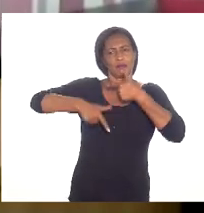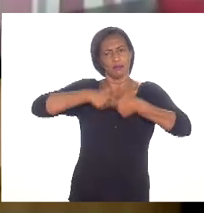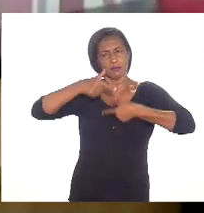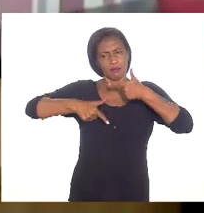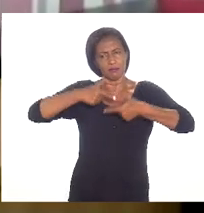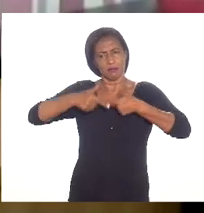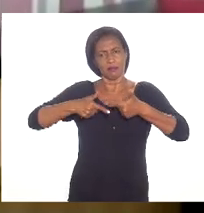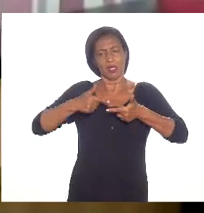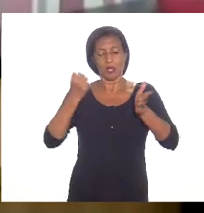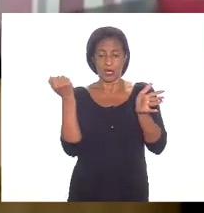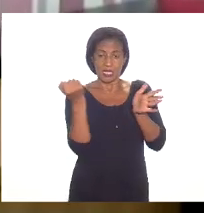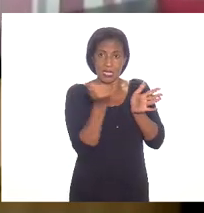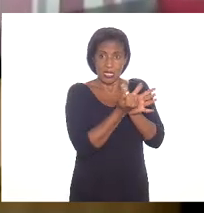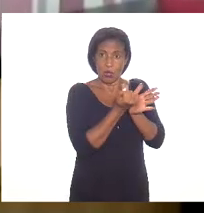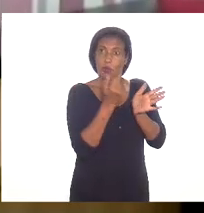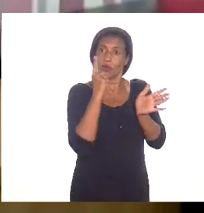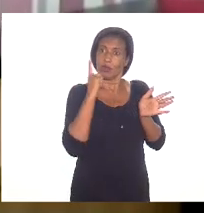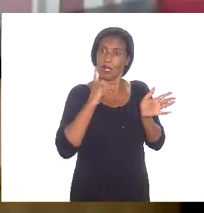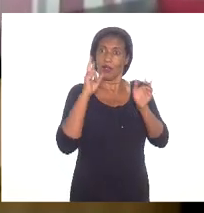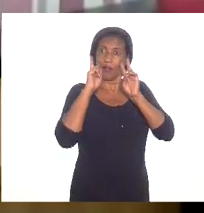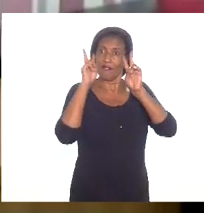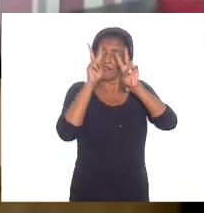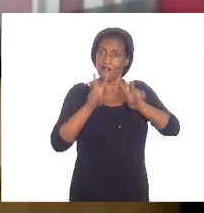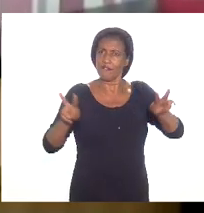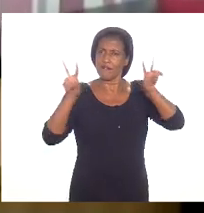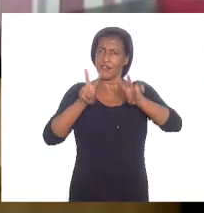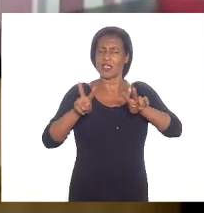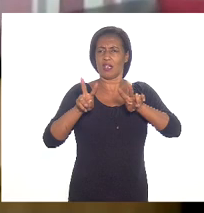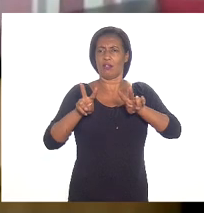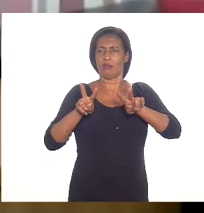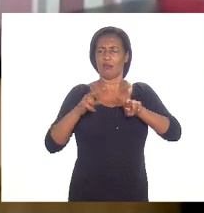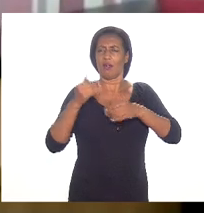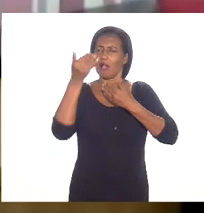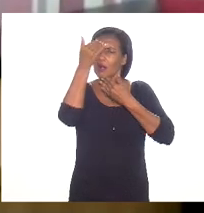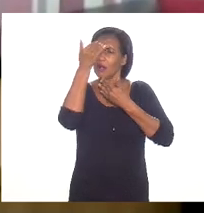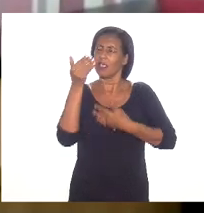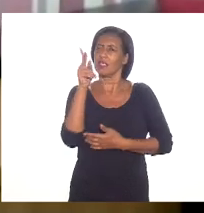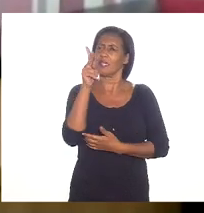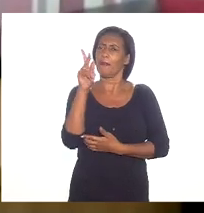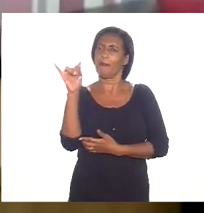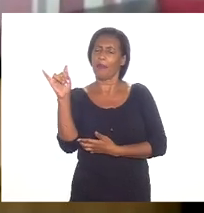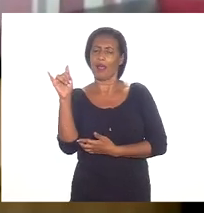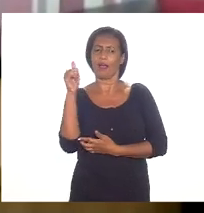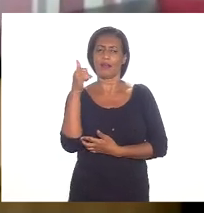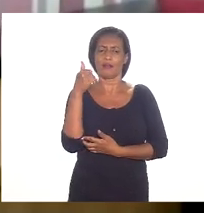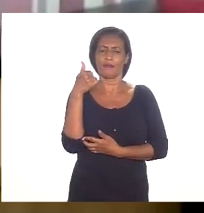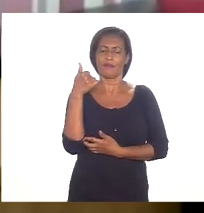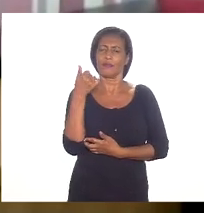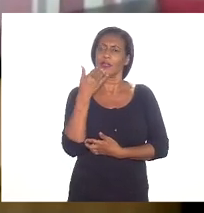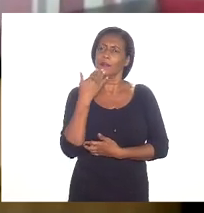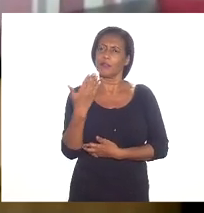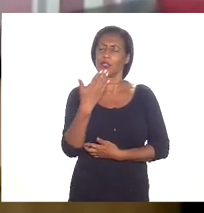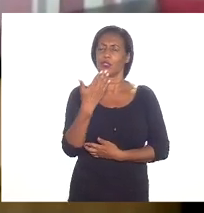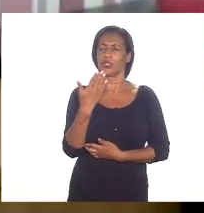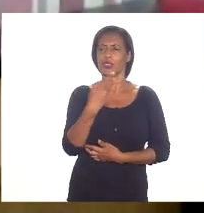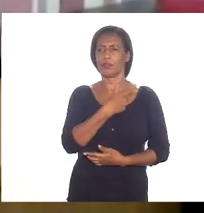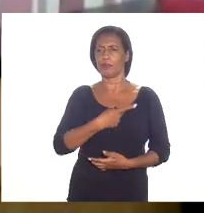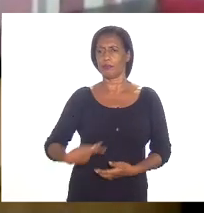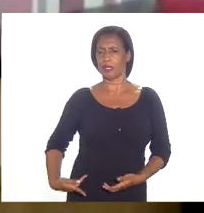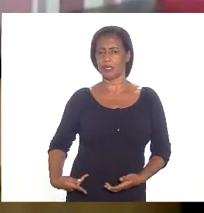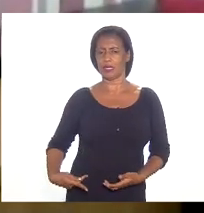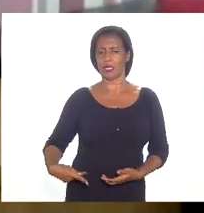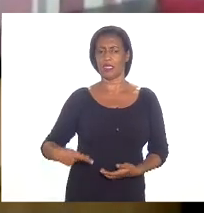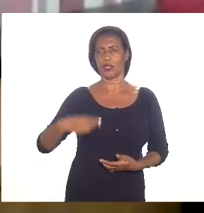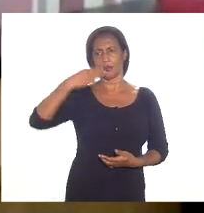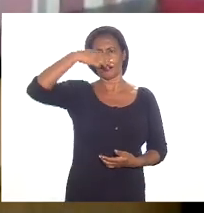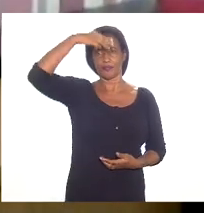Então, esse selo vem com essa visão. Quero agradecer muito aos meus pares. Pedir aí ao deputado Márcio Pacheco, que é presidente da